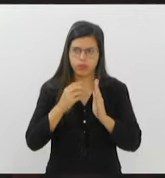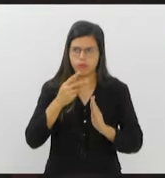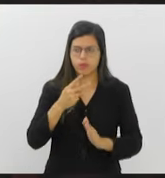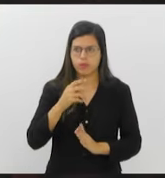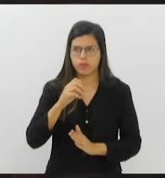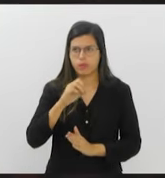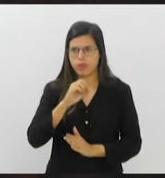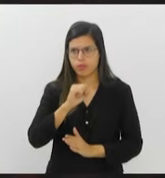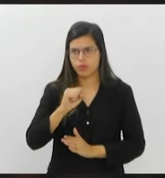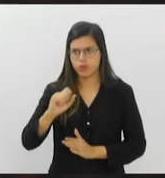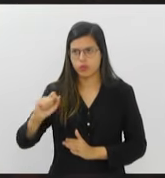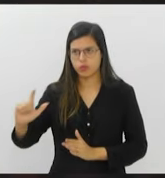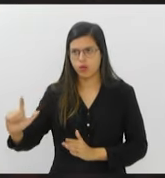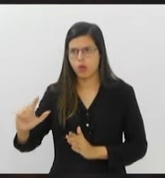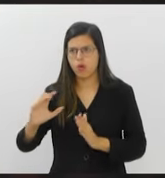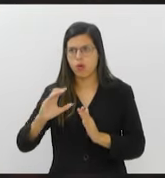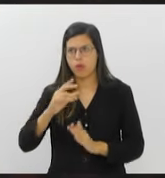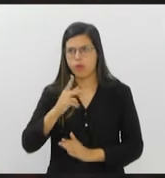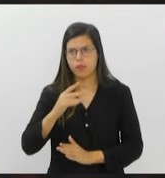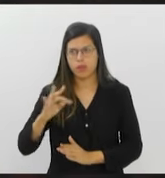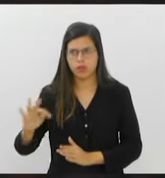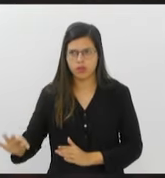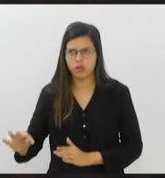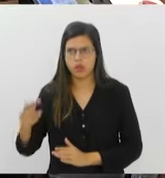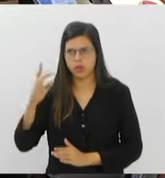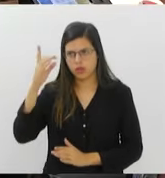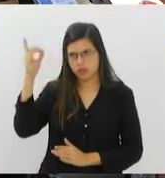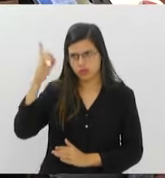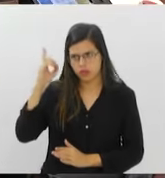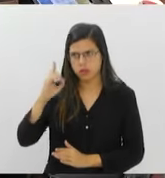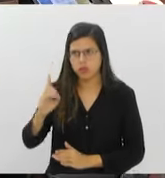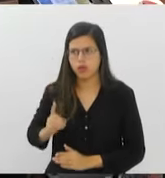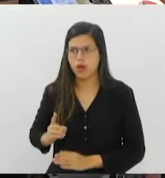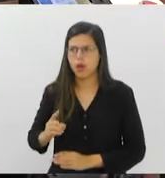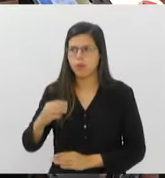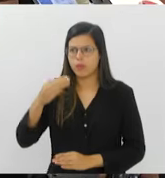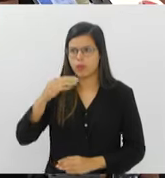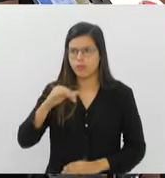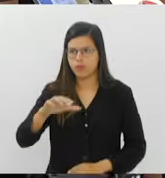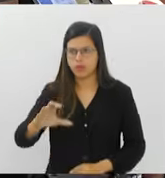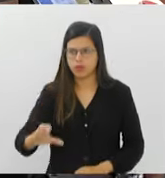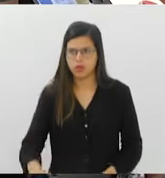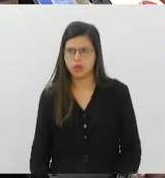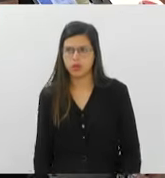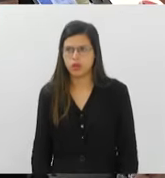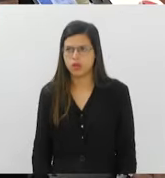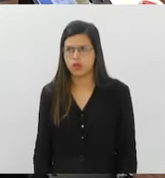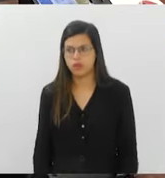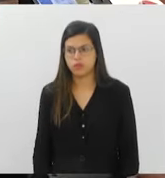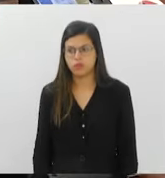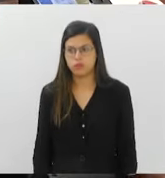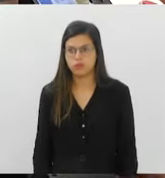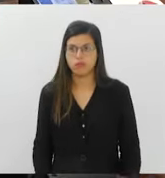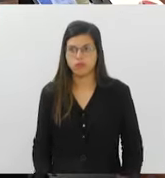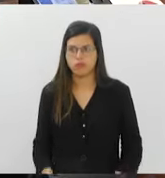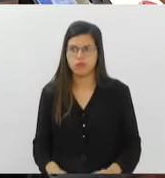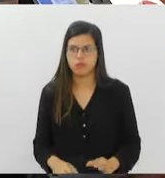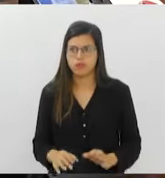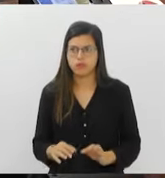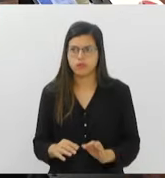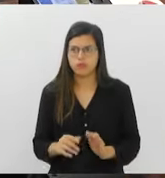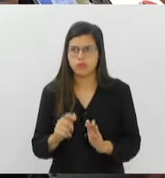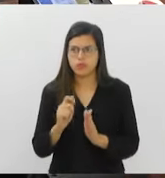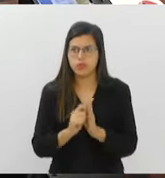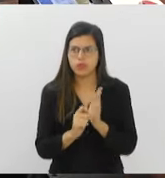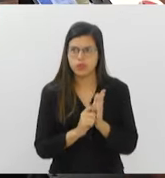PT. Presidente. Jair, Dani Balbi. Pela ordem, presidente. Pela ordem, presidente. Deputado. É que escreveram lá, não há quórum